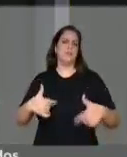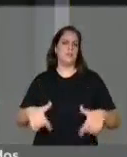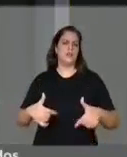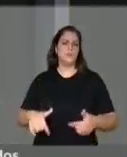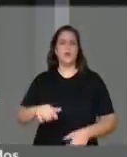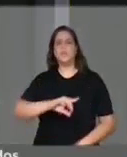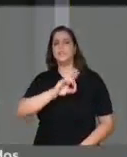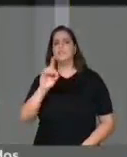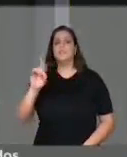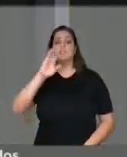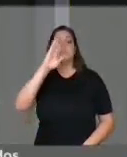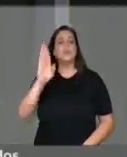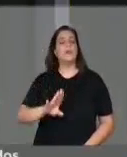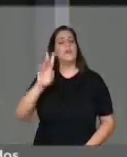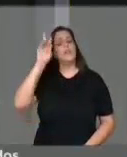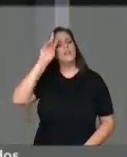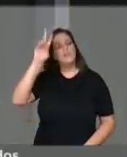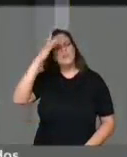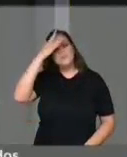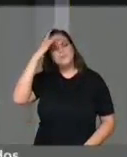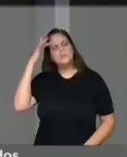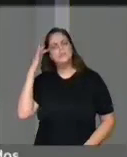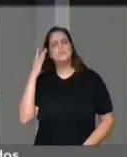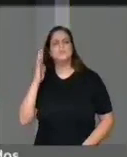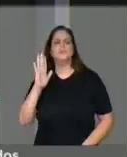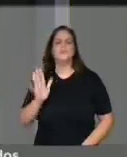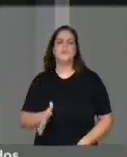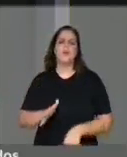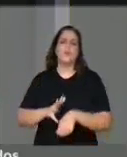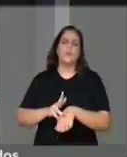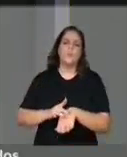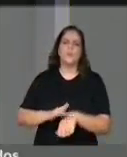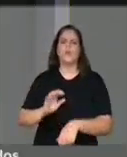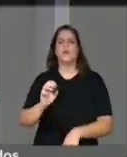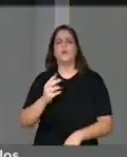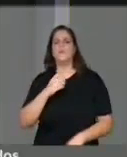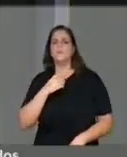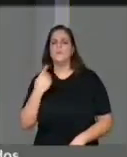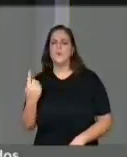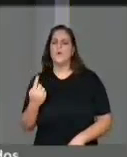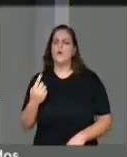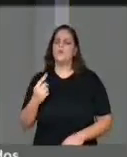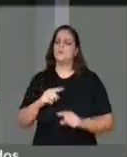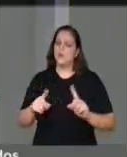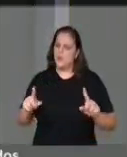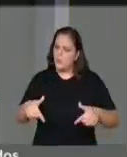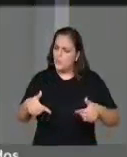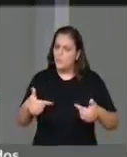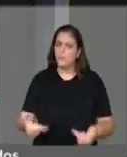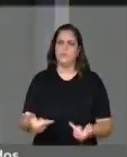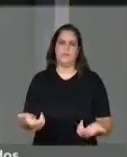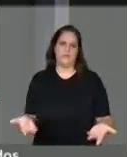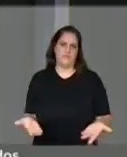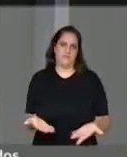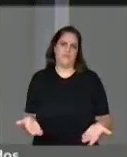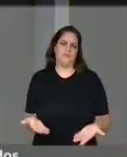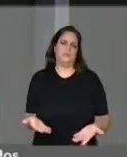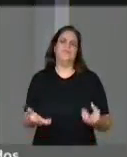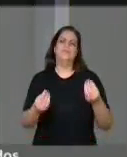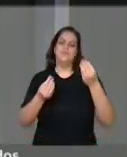Nacional em memória das vítimas de acidentes e doenças do trabalho, um dia de luta. Muito obrigado,